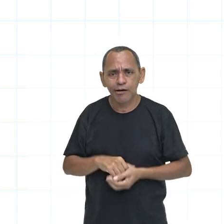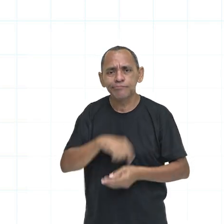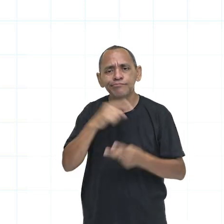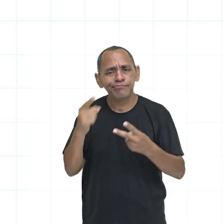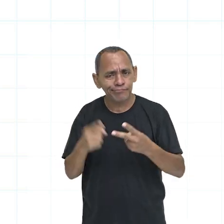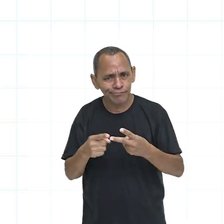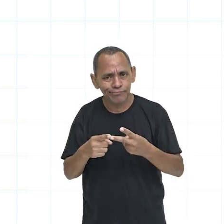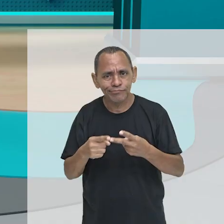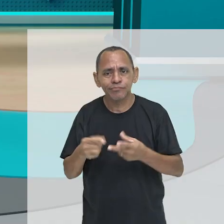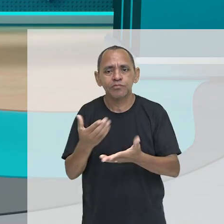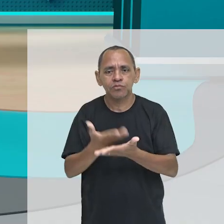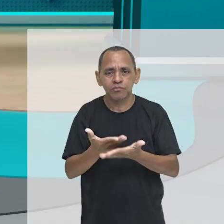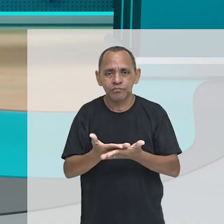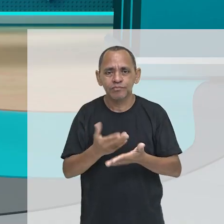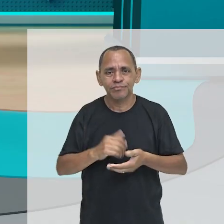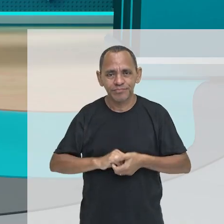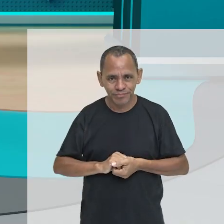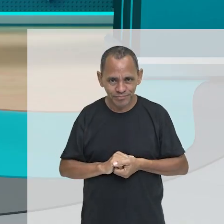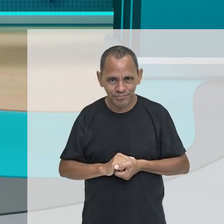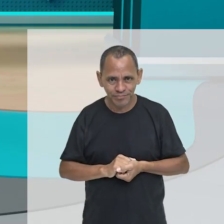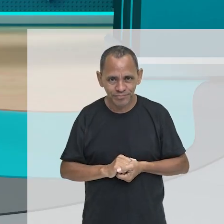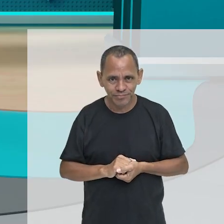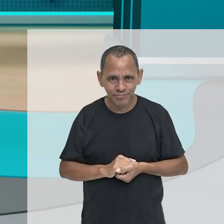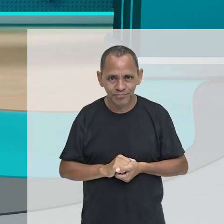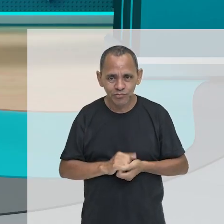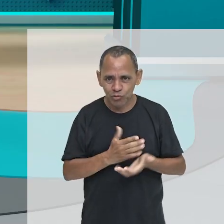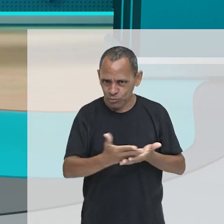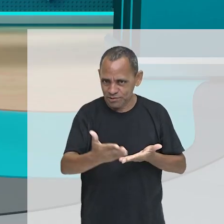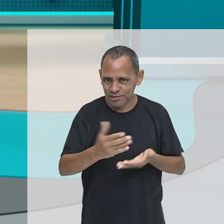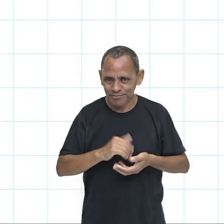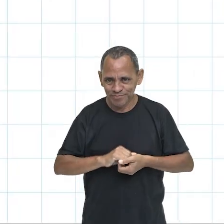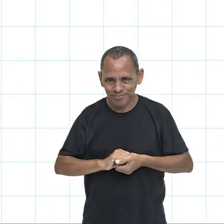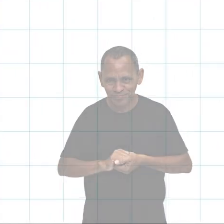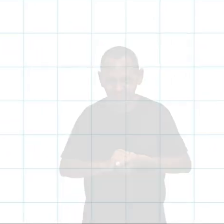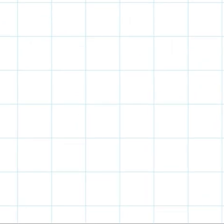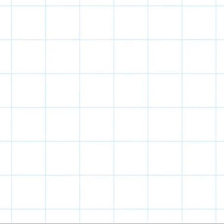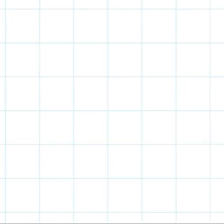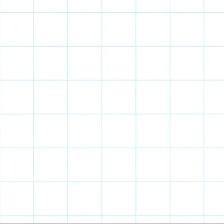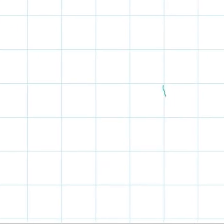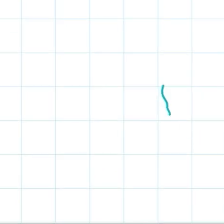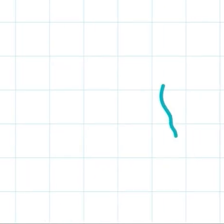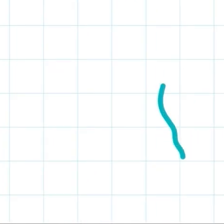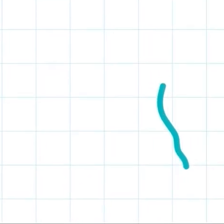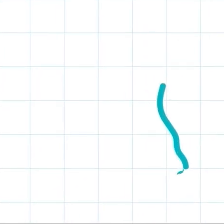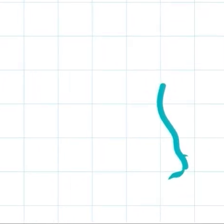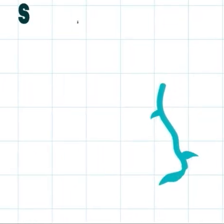posteriormente, a nossa avaliação. Vamos iniciar a nossa revisão?